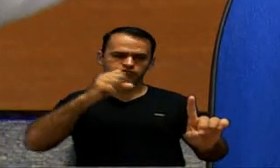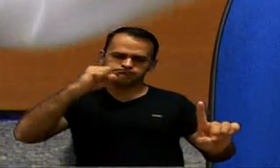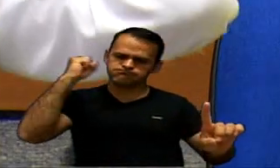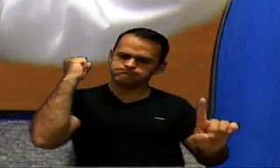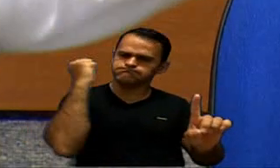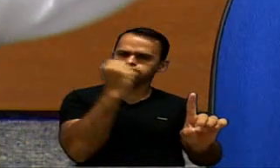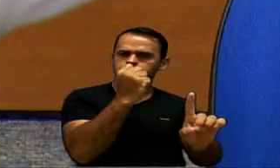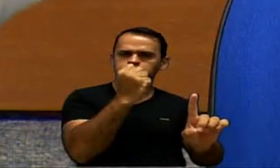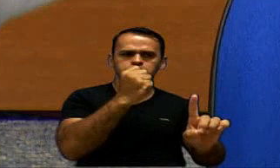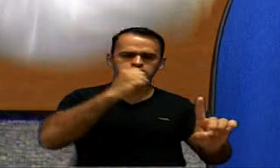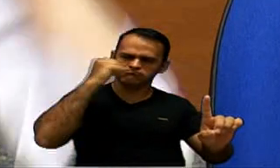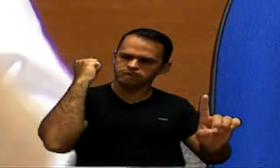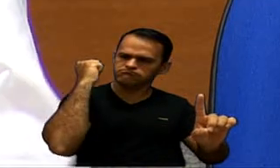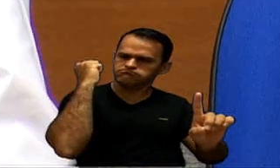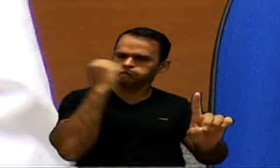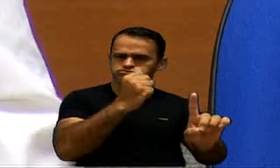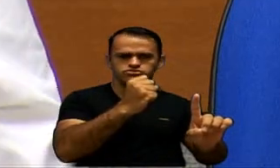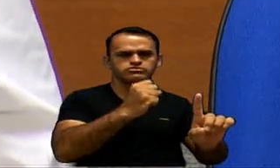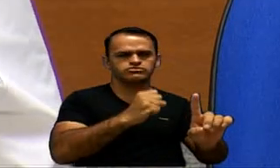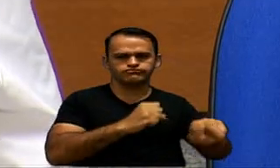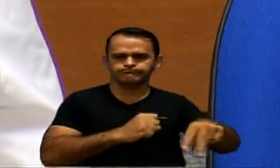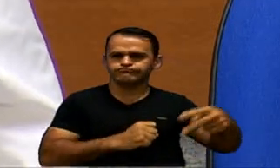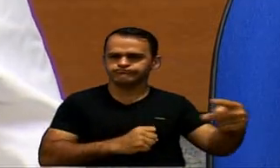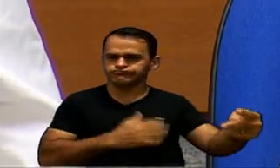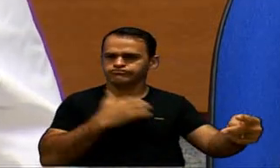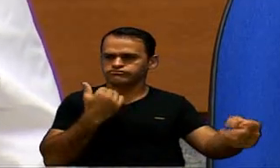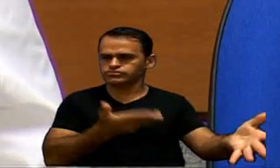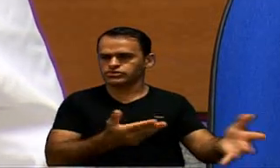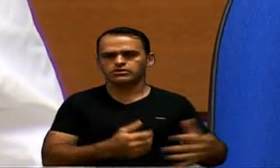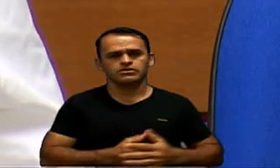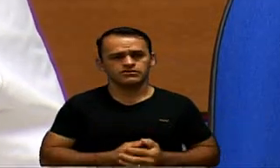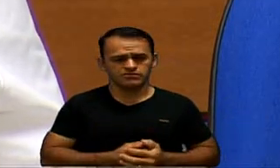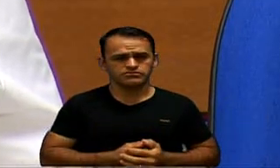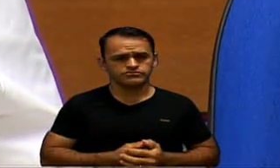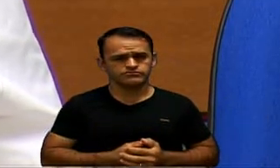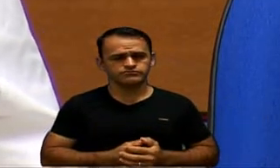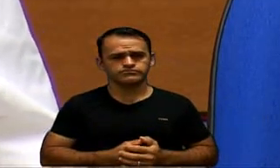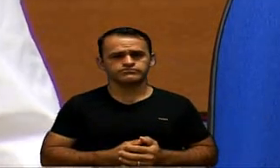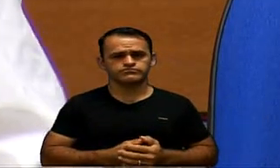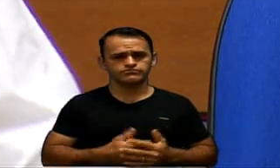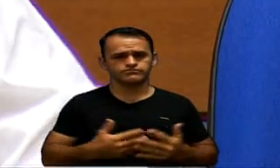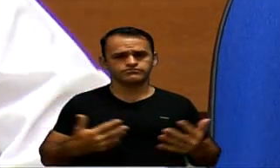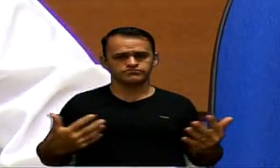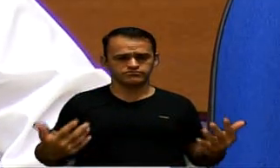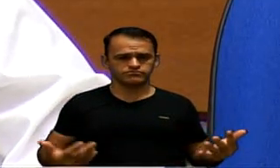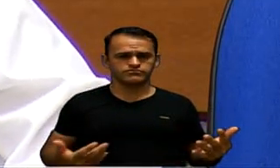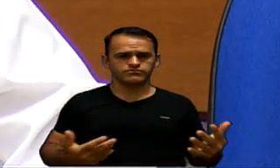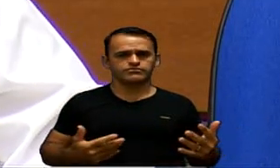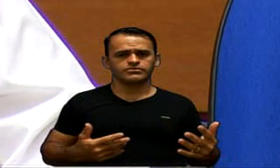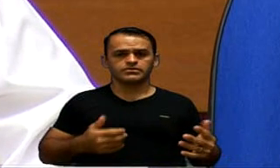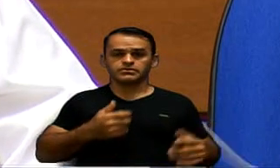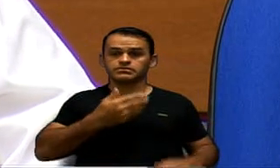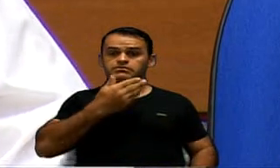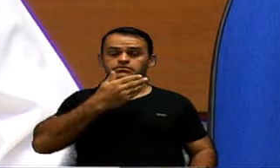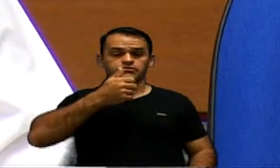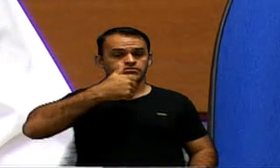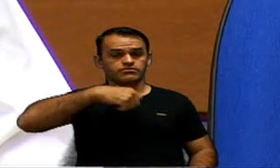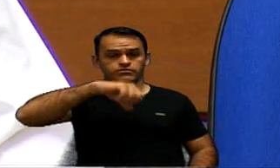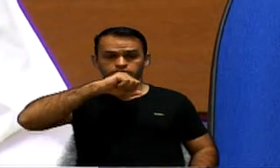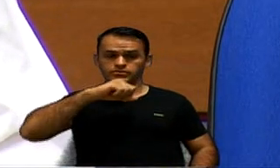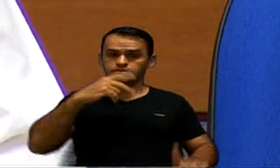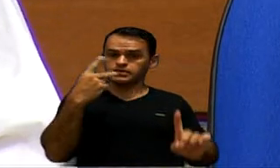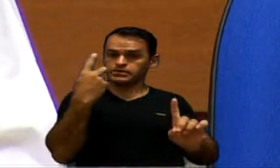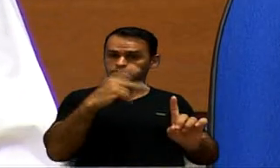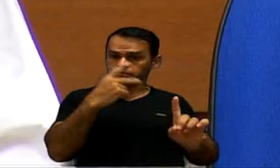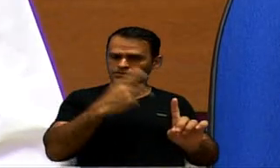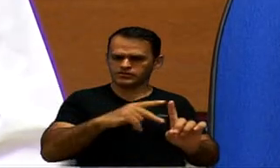né, feminicídio, e que ela fez toda uma luta para que o agressor fosse preso, né, que tivesse uma